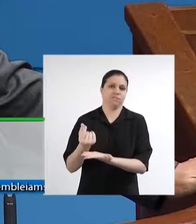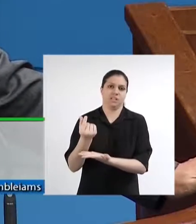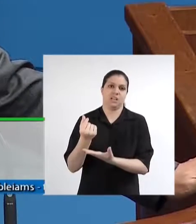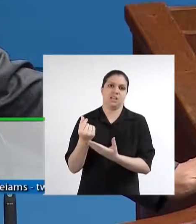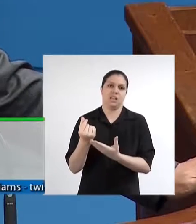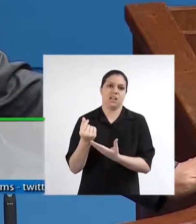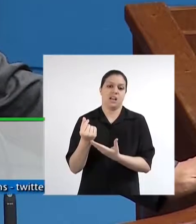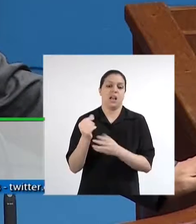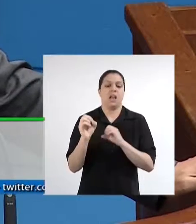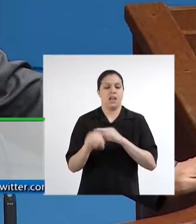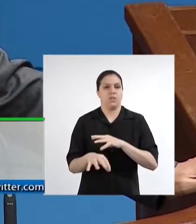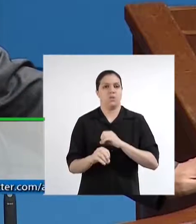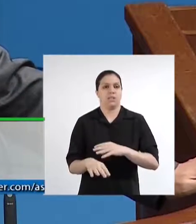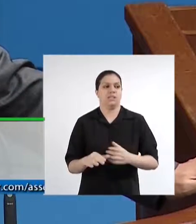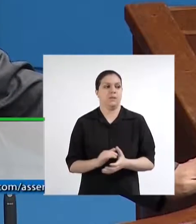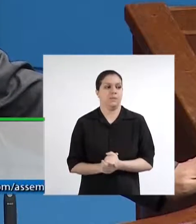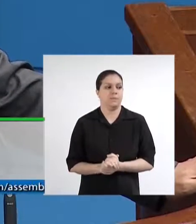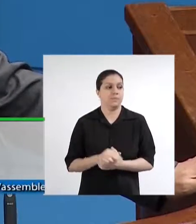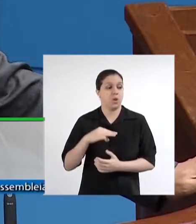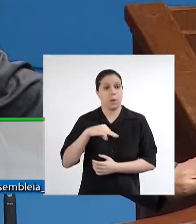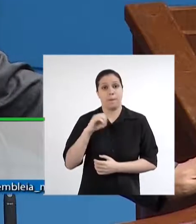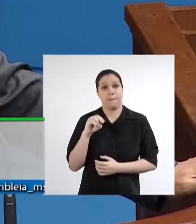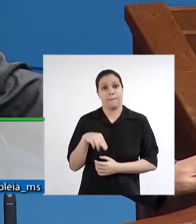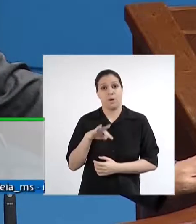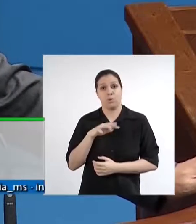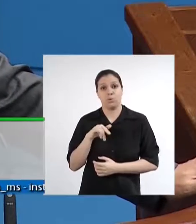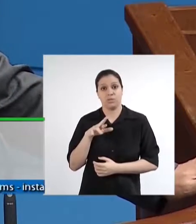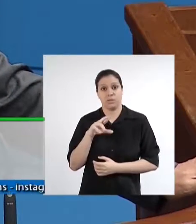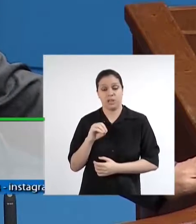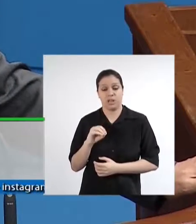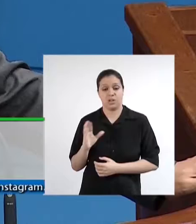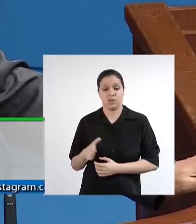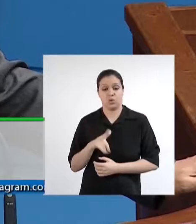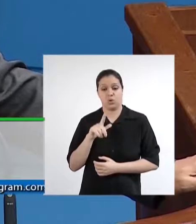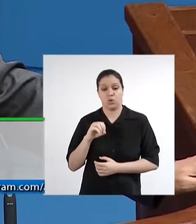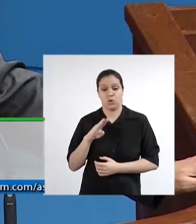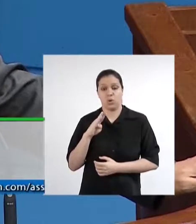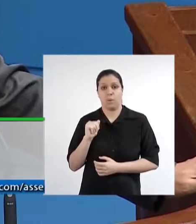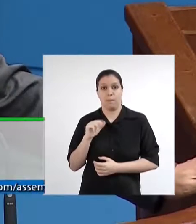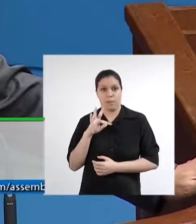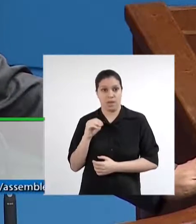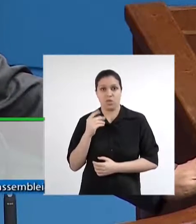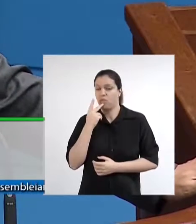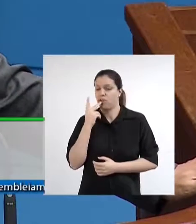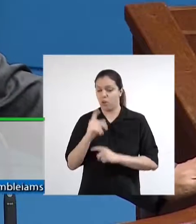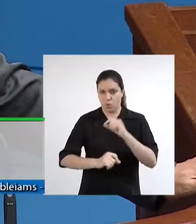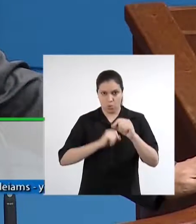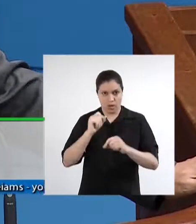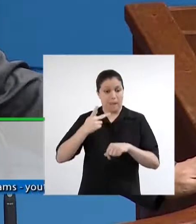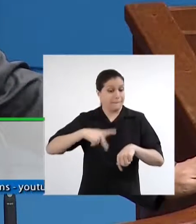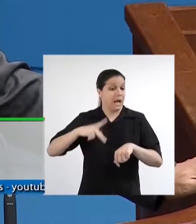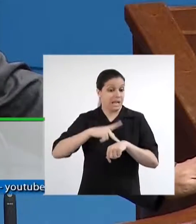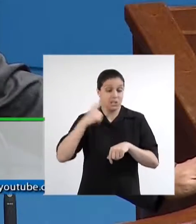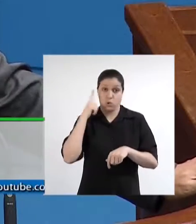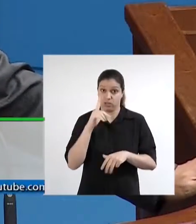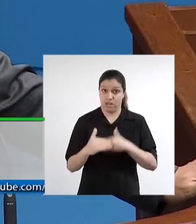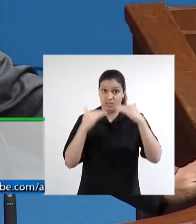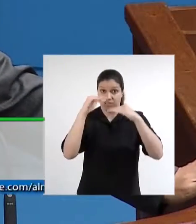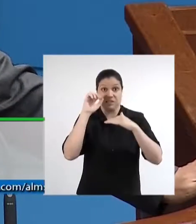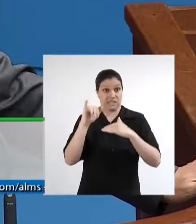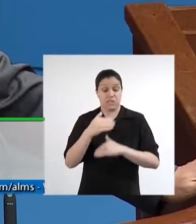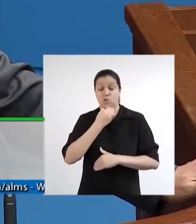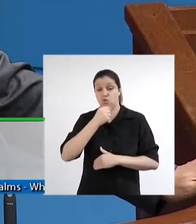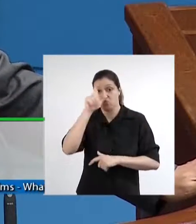filosofar, mas Monteiro Lobato há muito tempo já dizia que um país se desenvolve com homens e livros. Outro